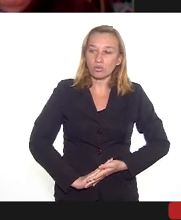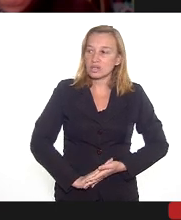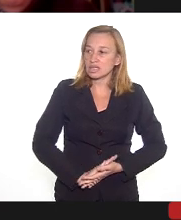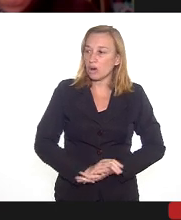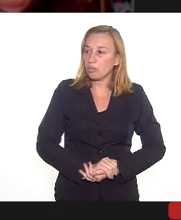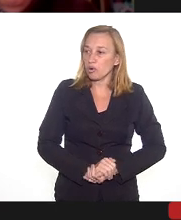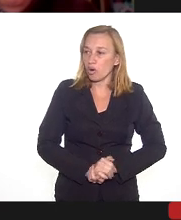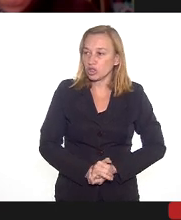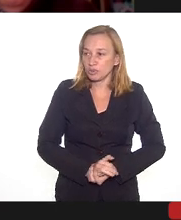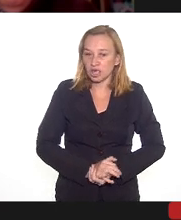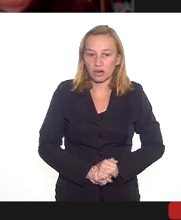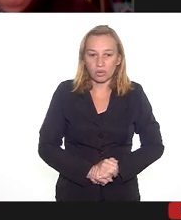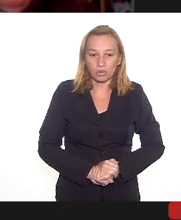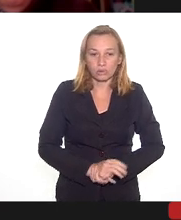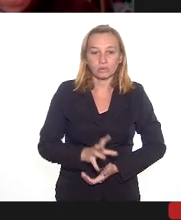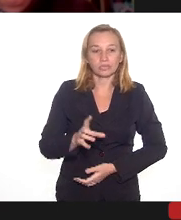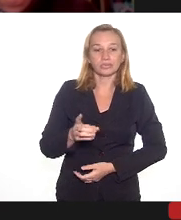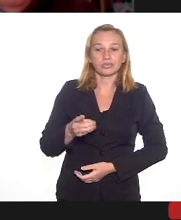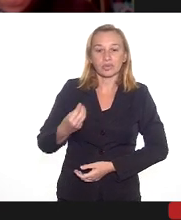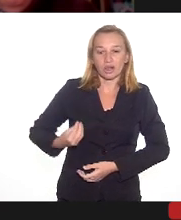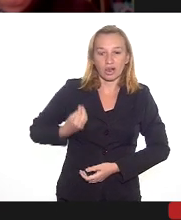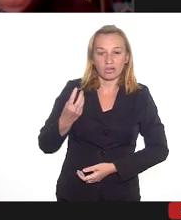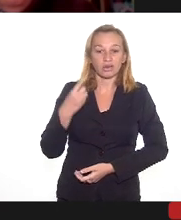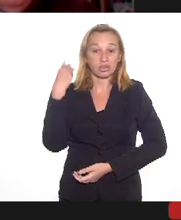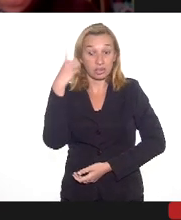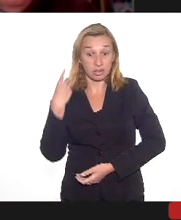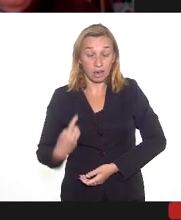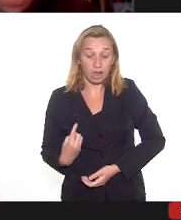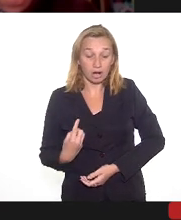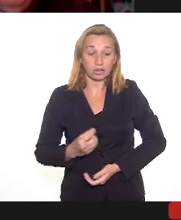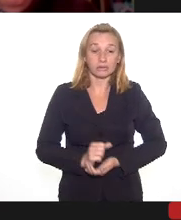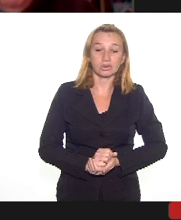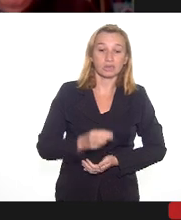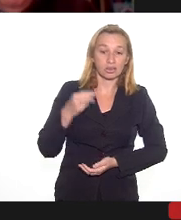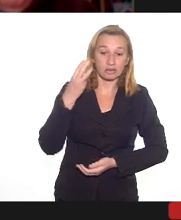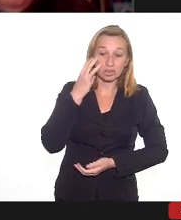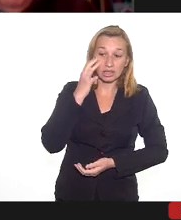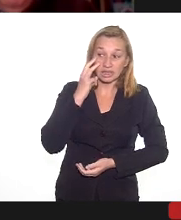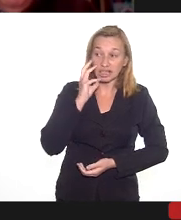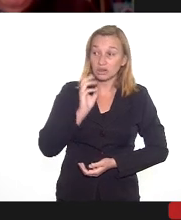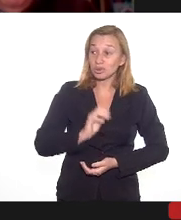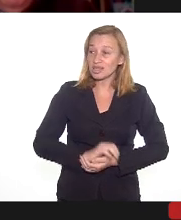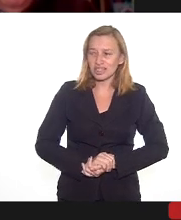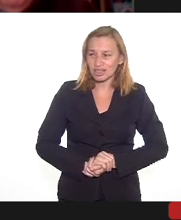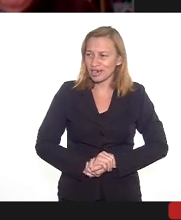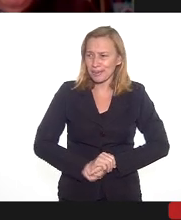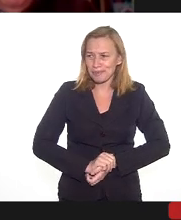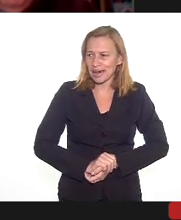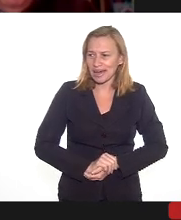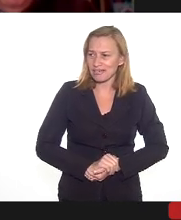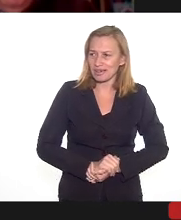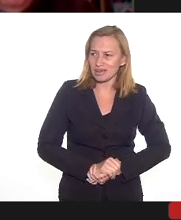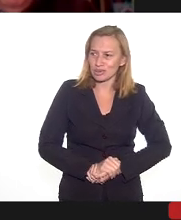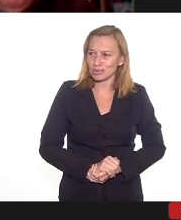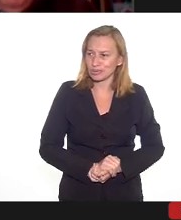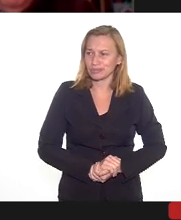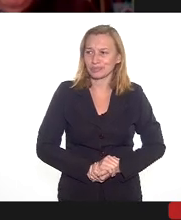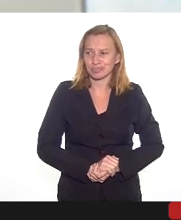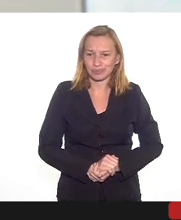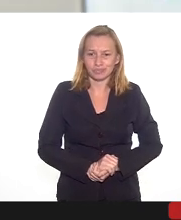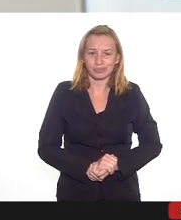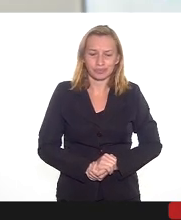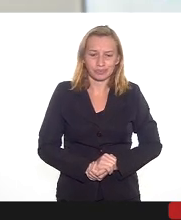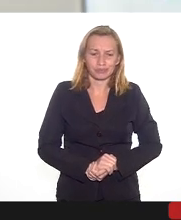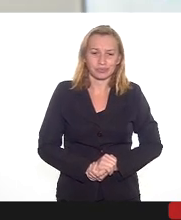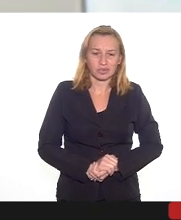da deputada Dani Monteiro, do deputado Valdec Carneiro. Estou verificando se tem mais algum deputado aqui presente, que eu